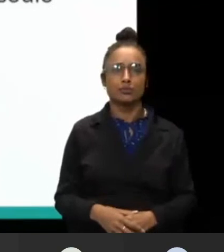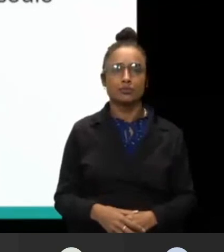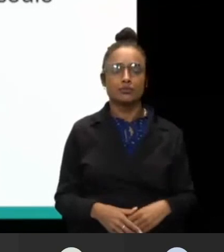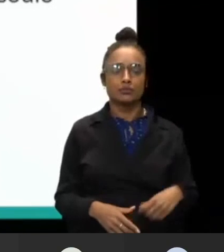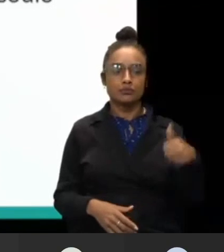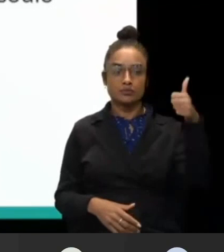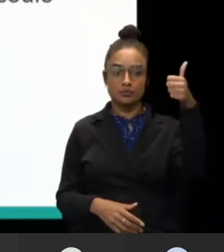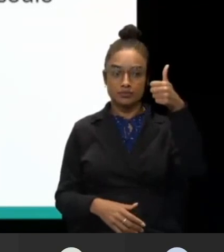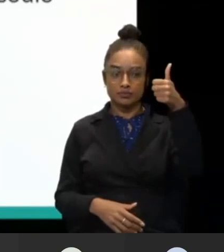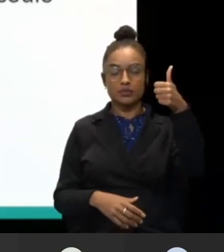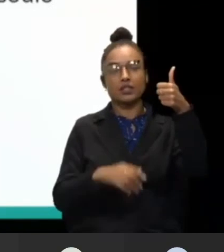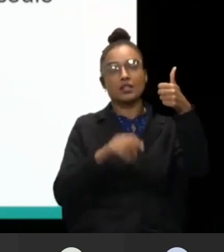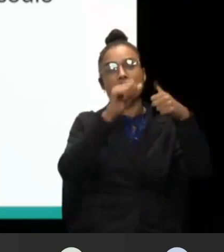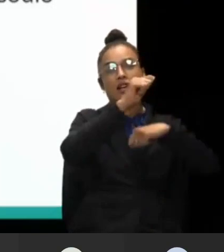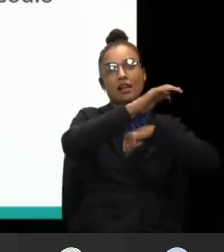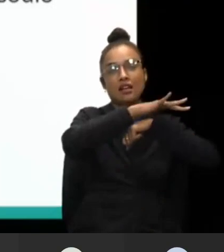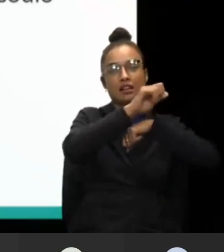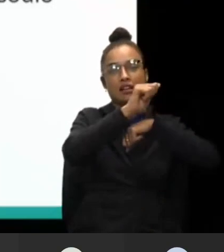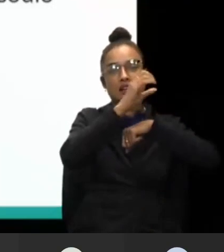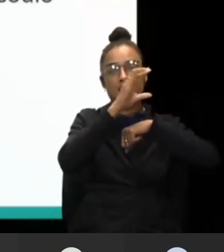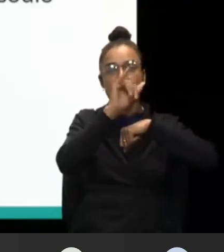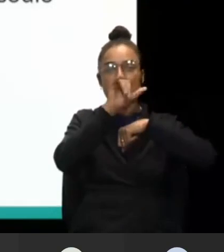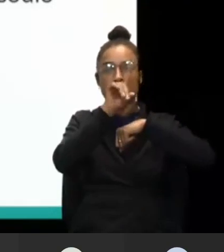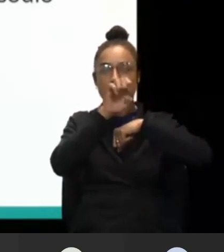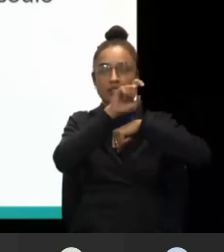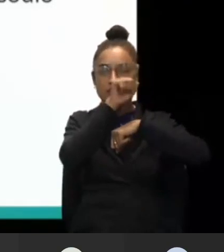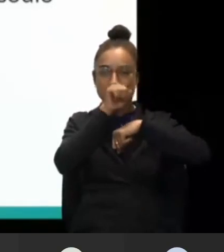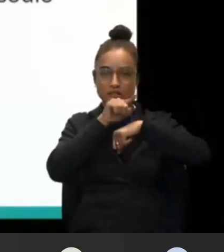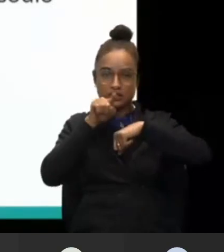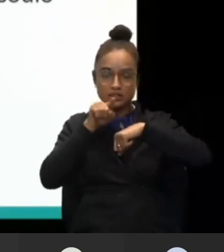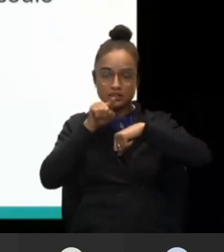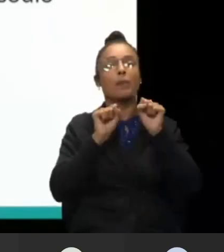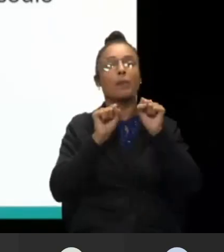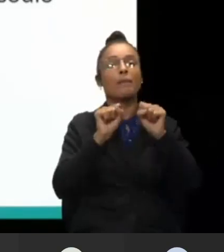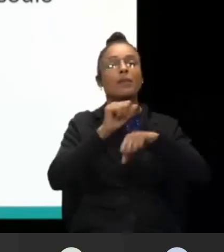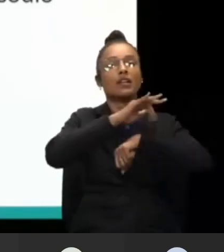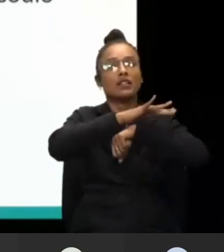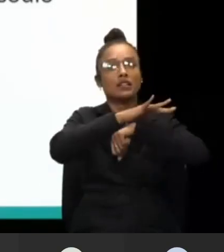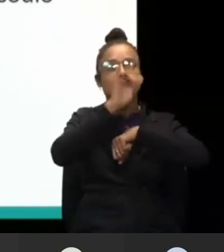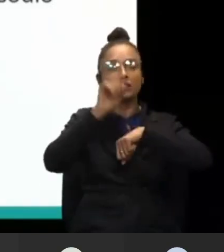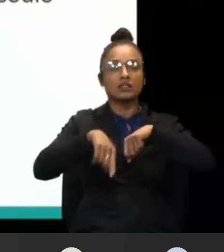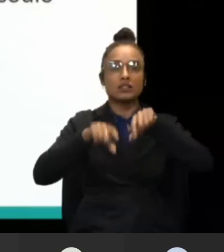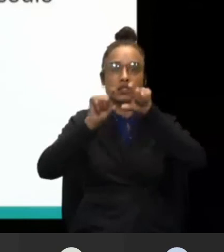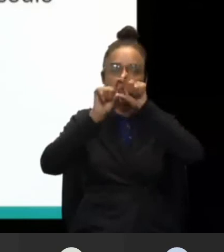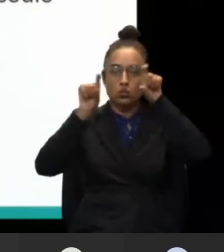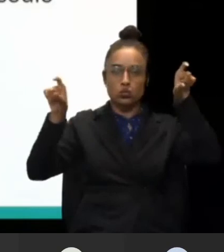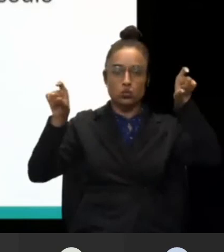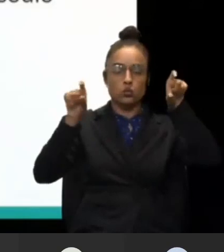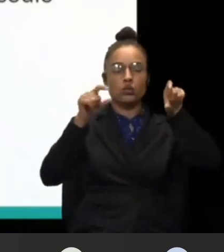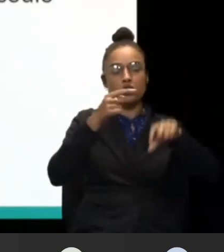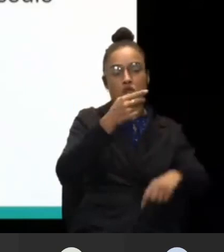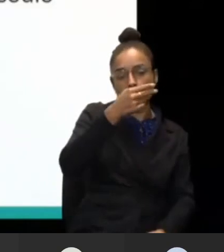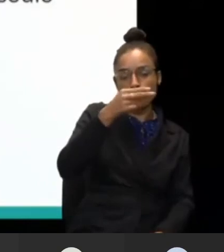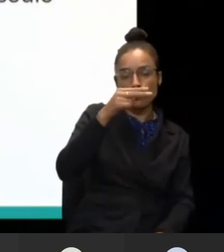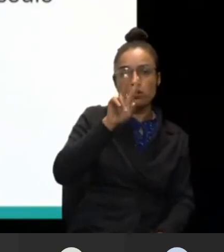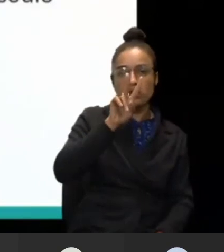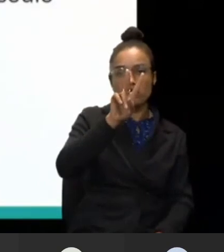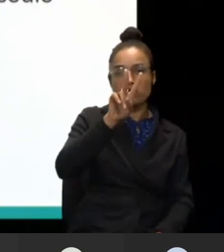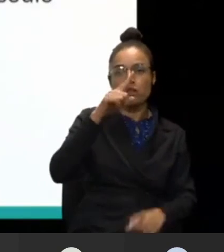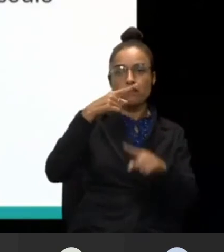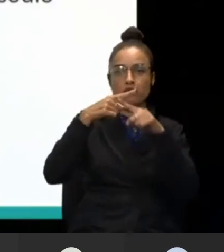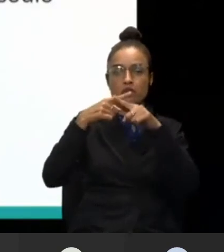O índice de acidez. O índice de acidez utiliza-se a seguinte forma. Essa forma, qual o